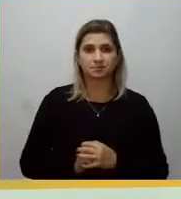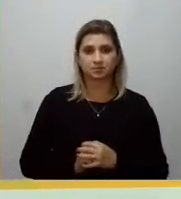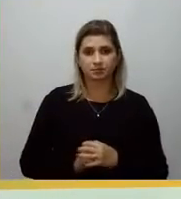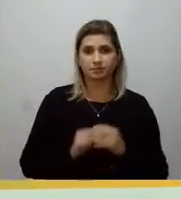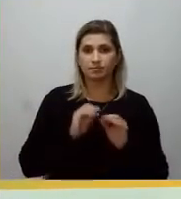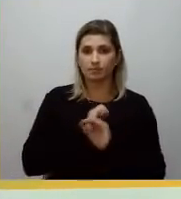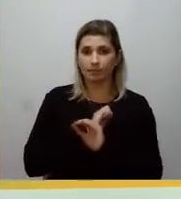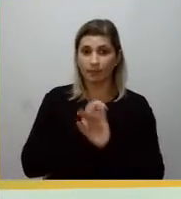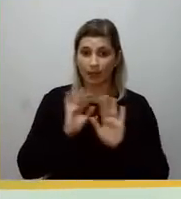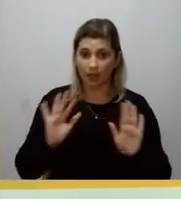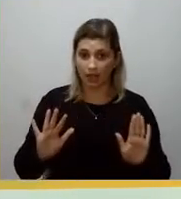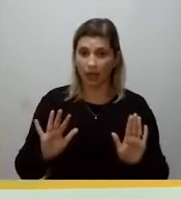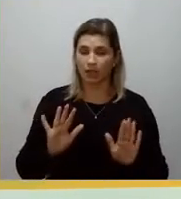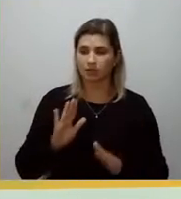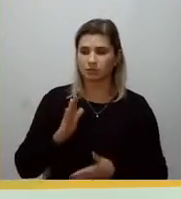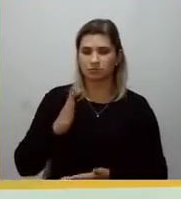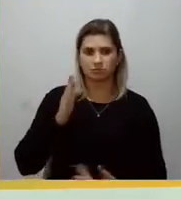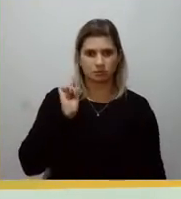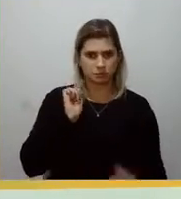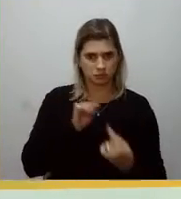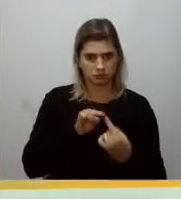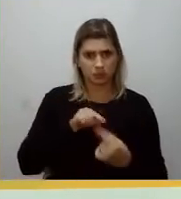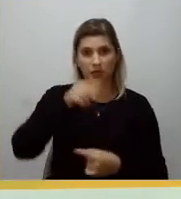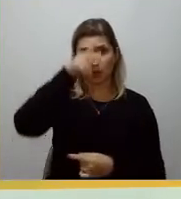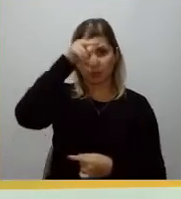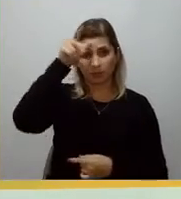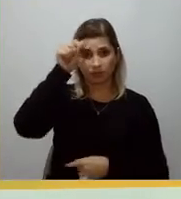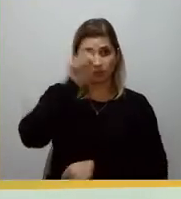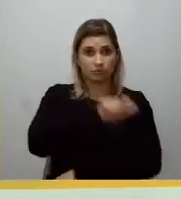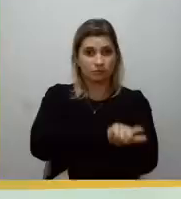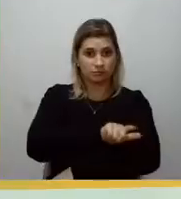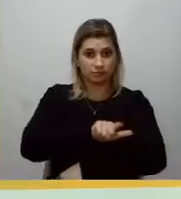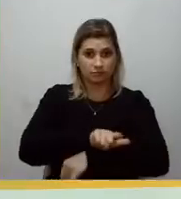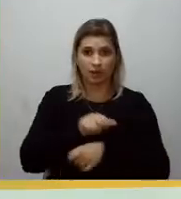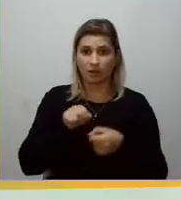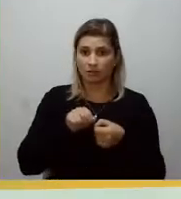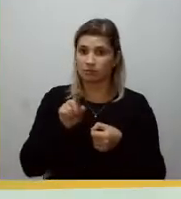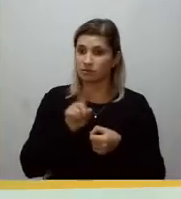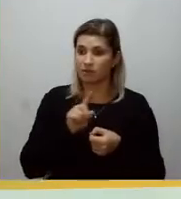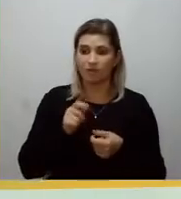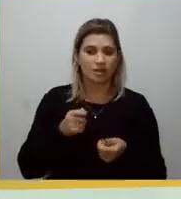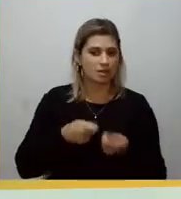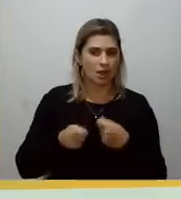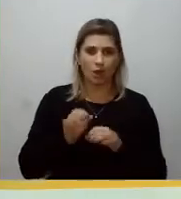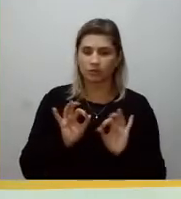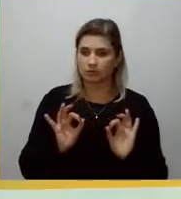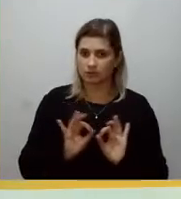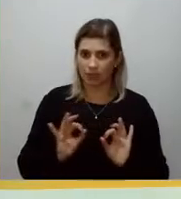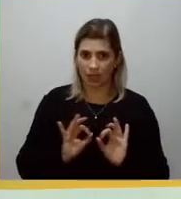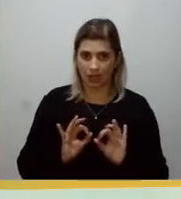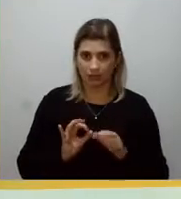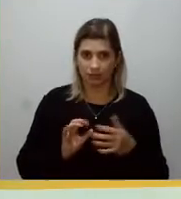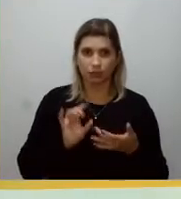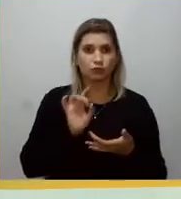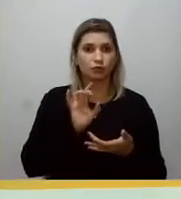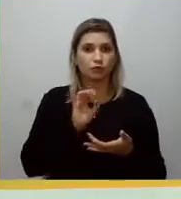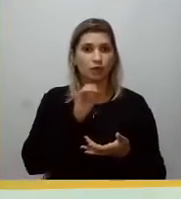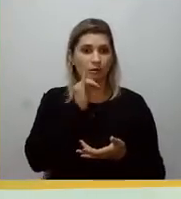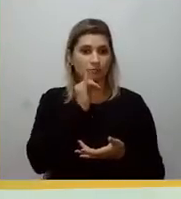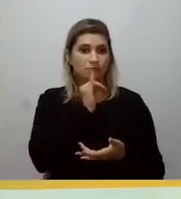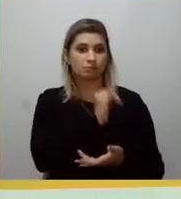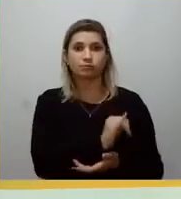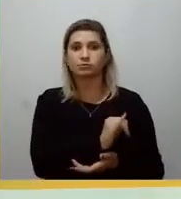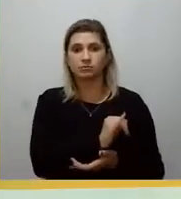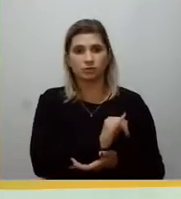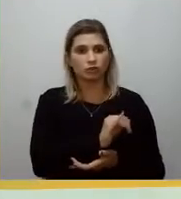firmeza, a Prefeitura de Lages não fez nenhum negócio. ela foi comunicada pela Engepasa de